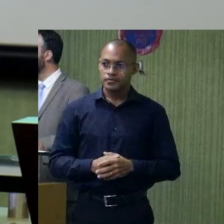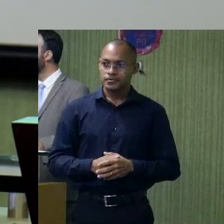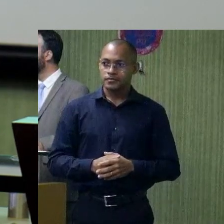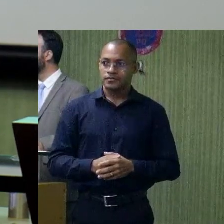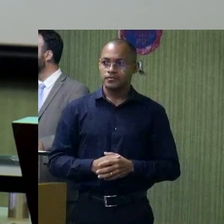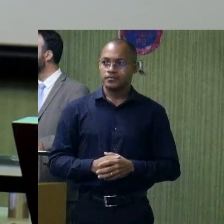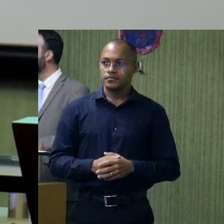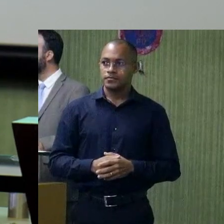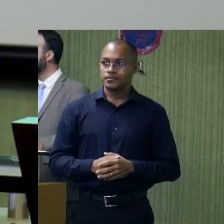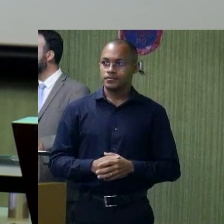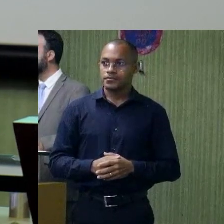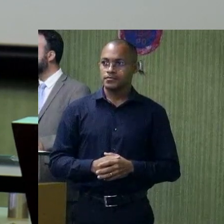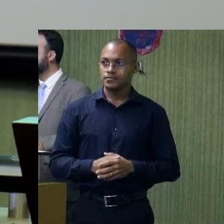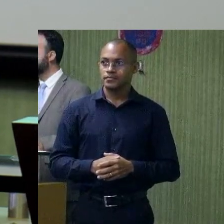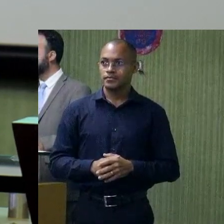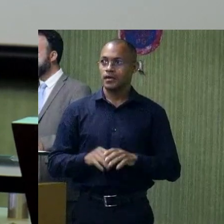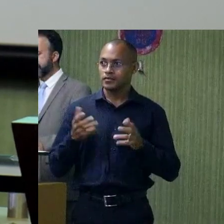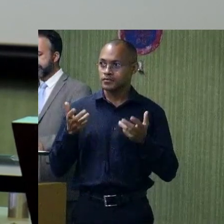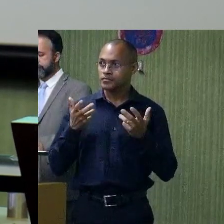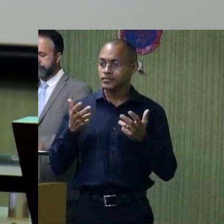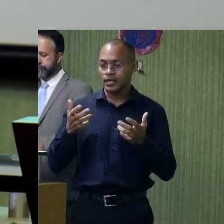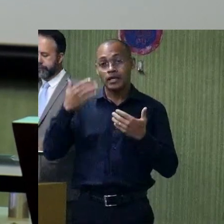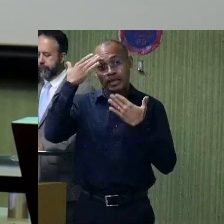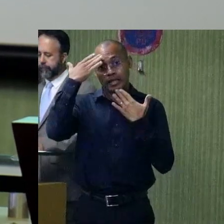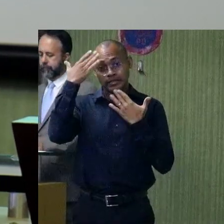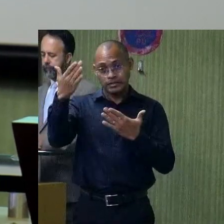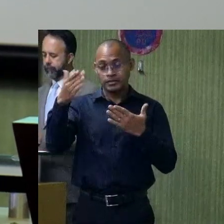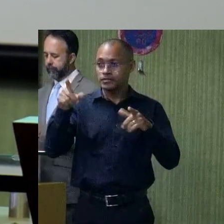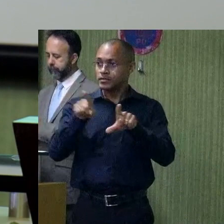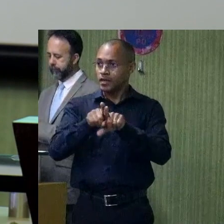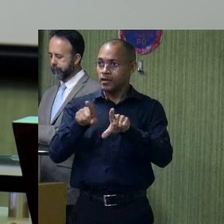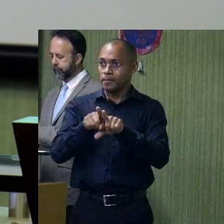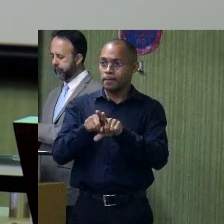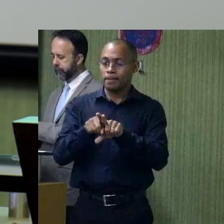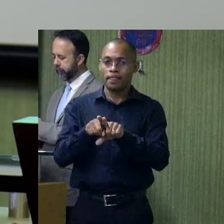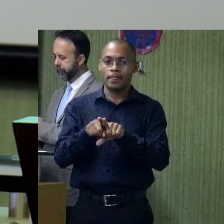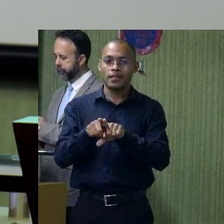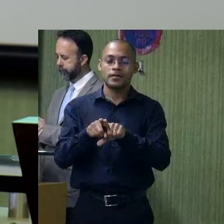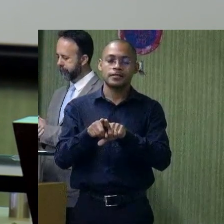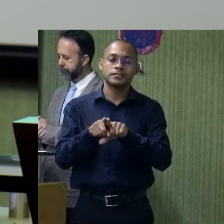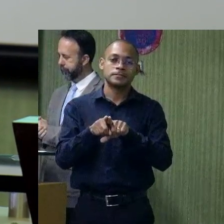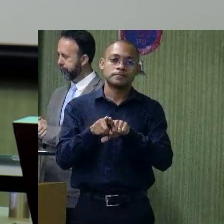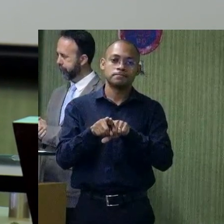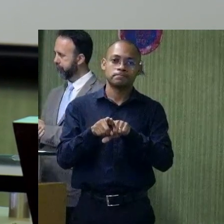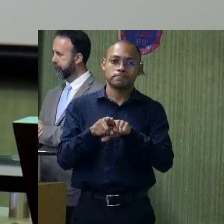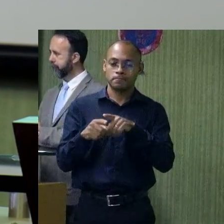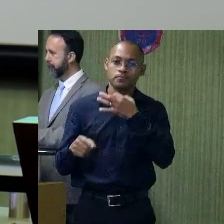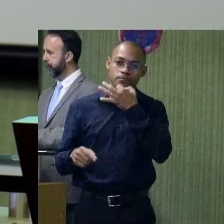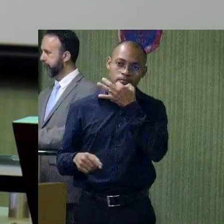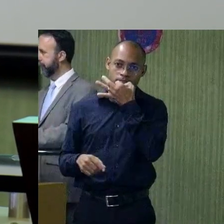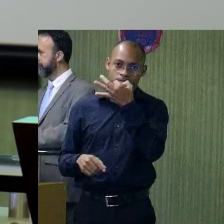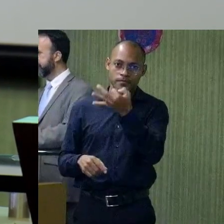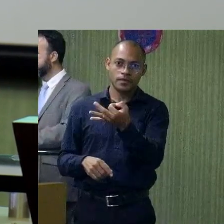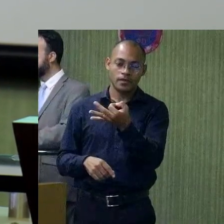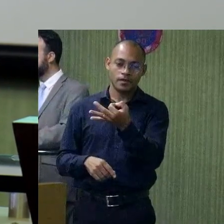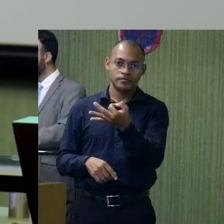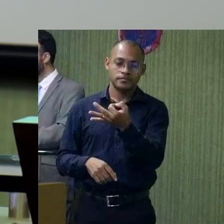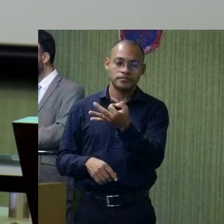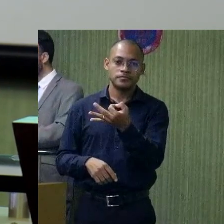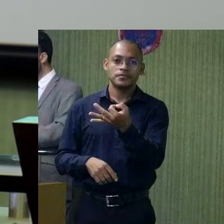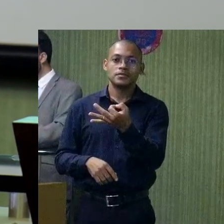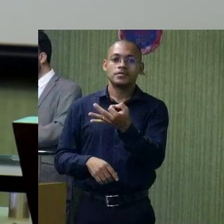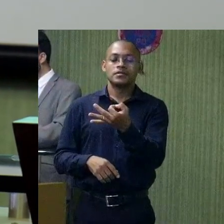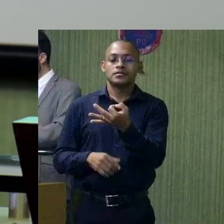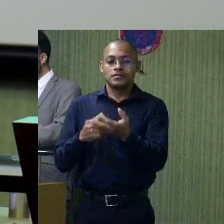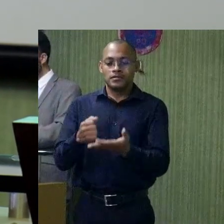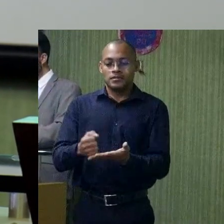aqui só para agradecer também agradeço já essa sugestão eh de ajuda